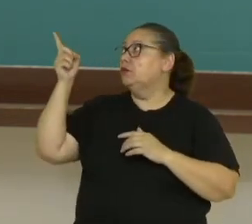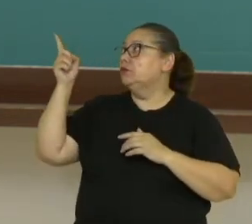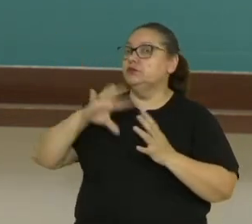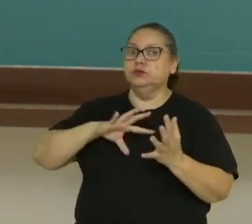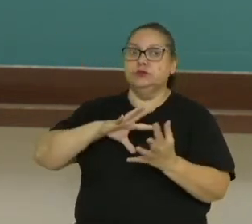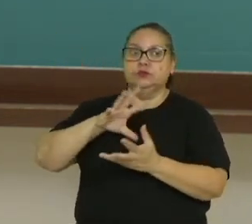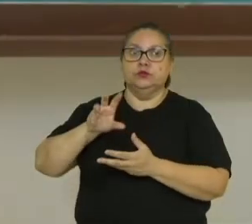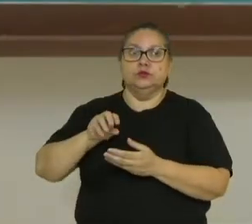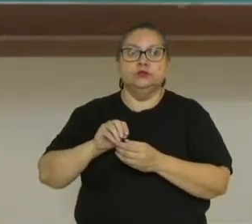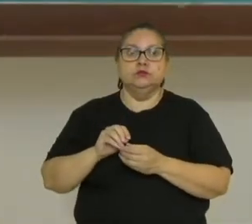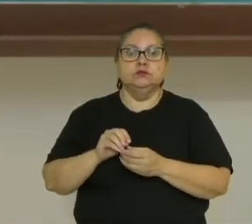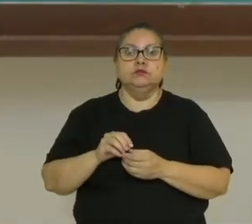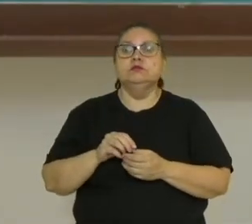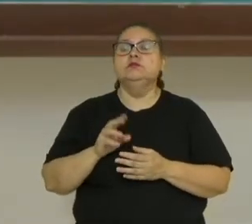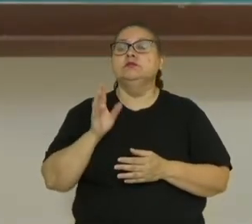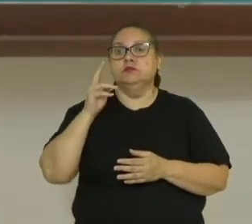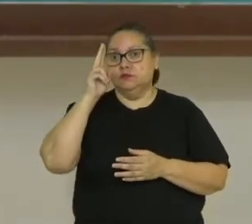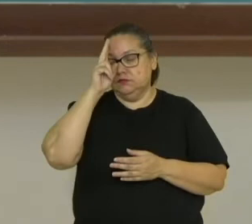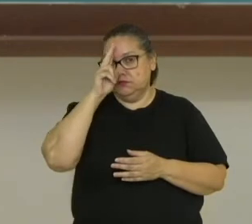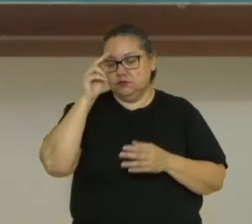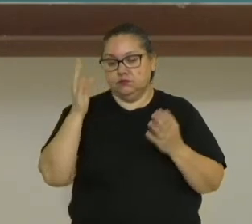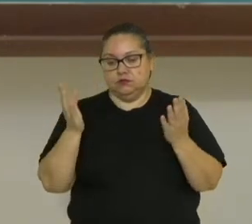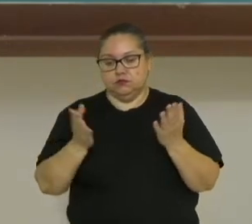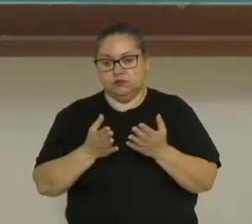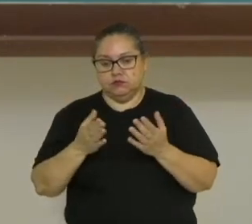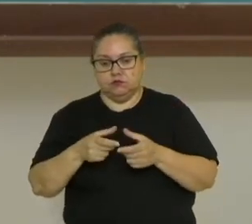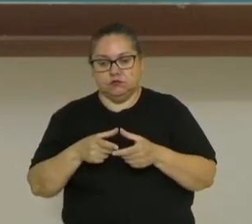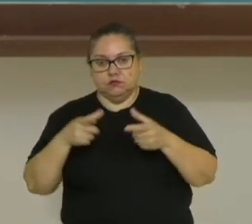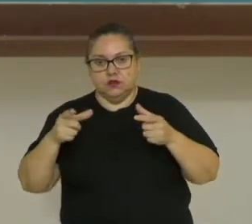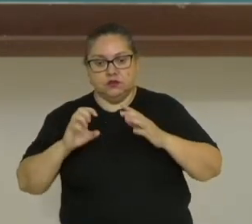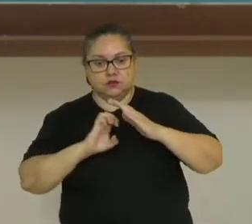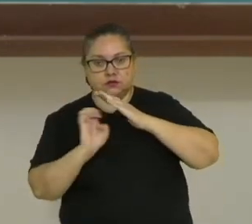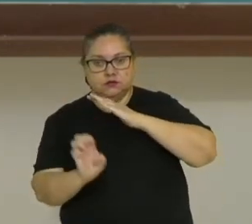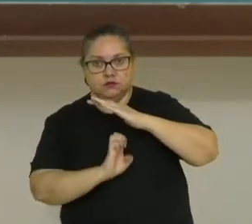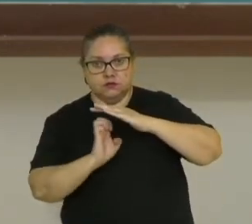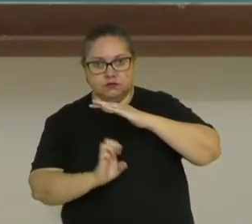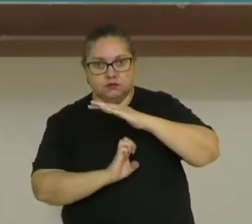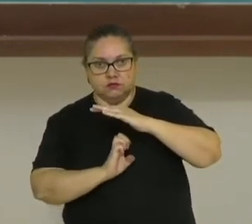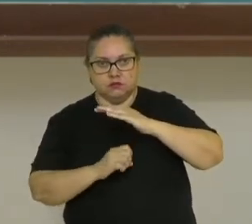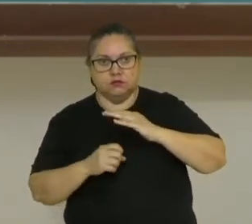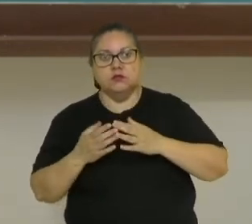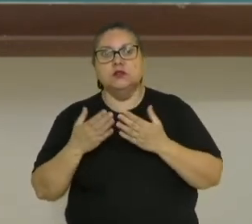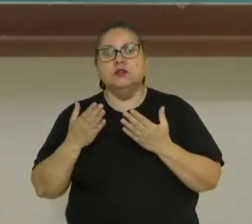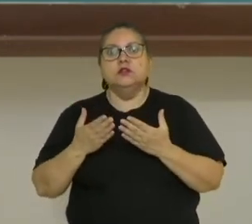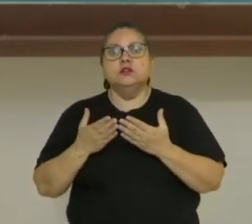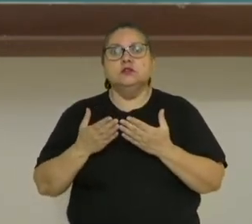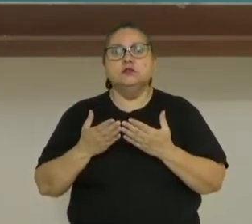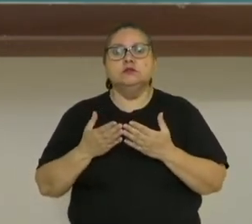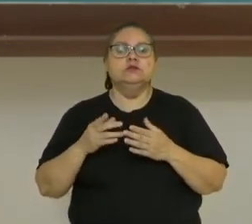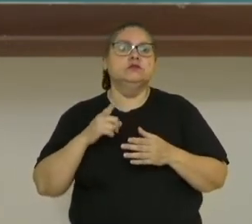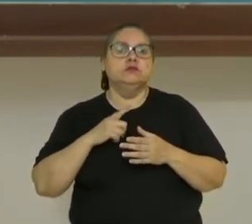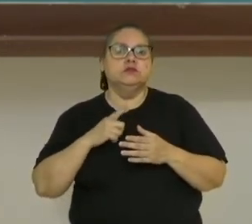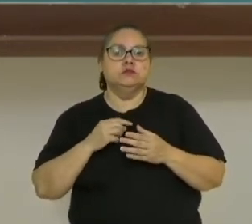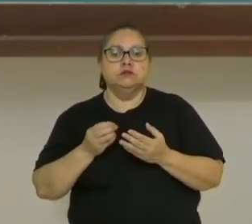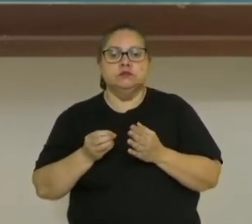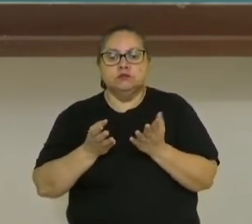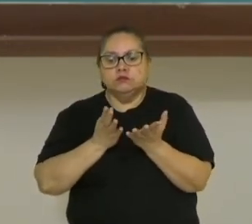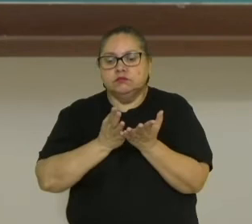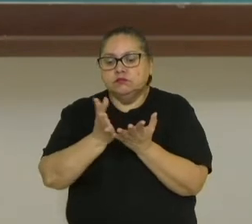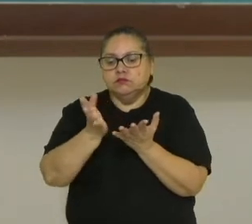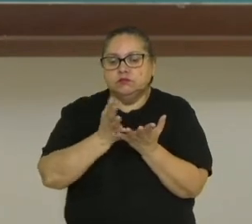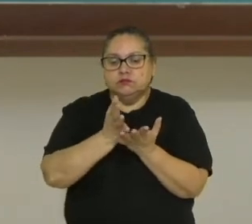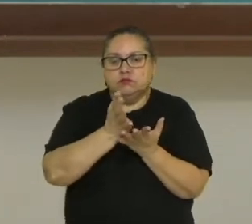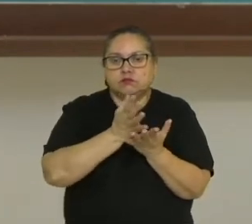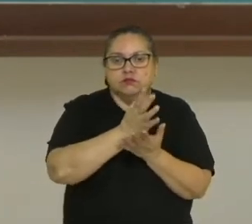mundo. Vale lembrar que hoje essas grandes empresas, essas multinacionais, elas estão distribuídas no